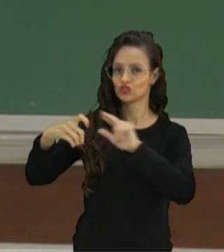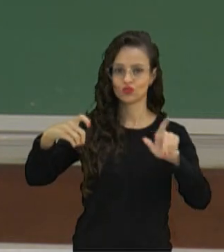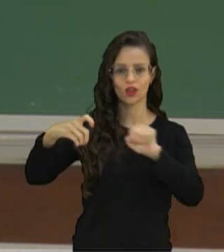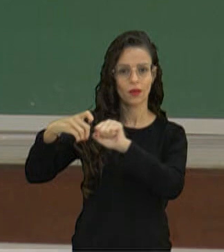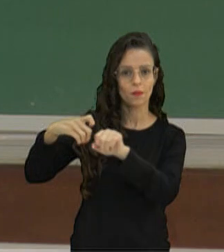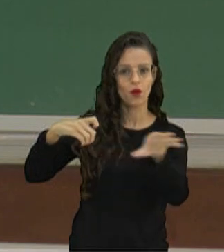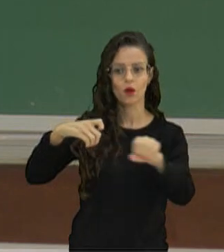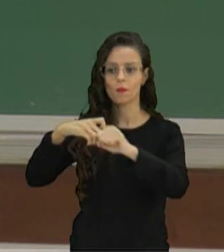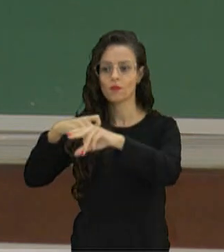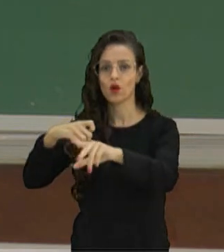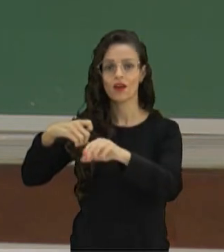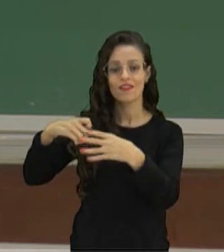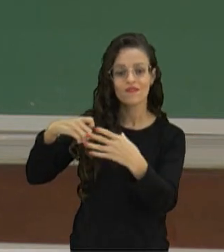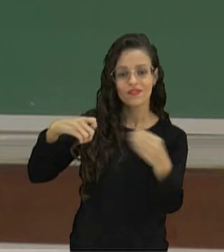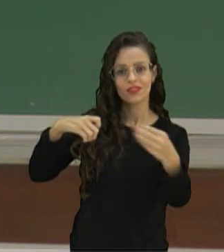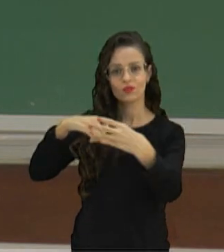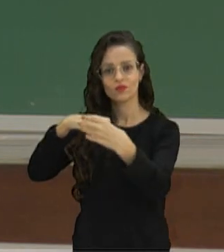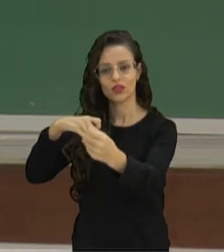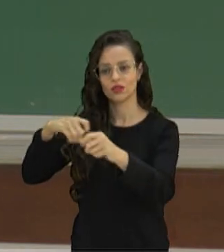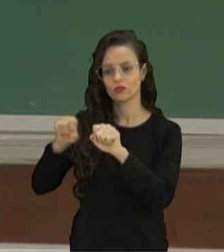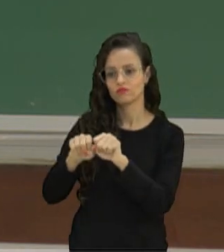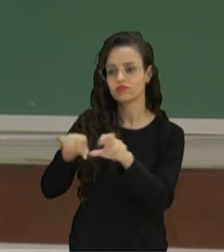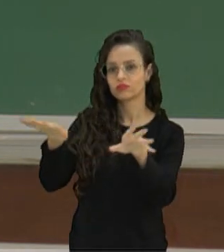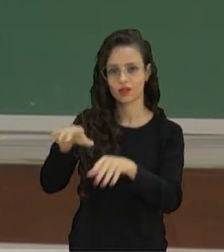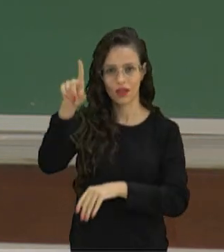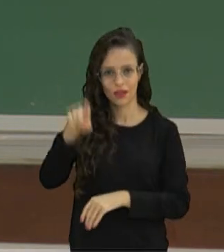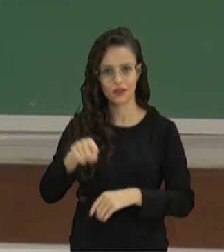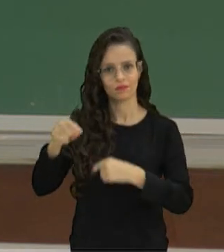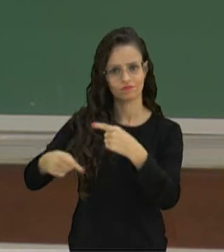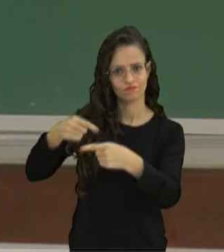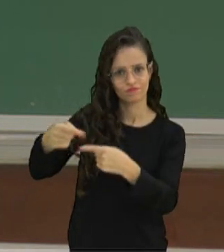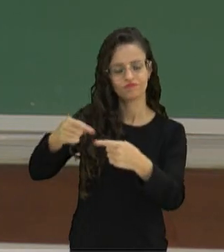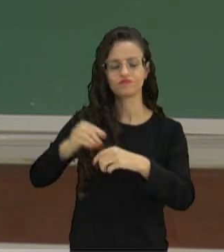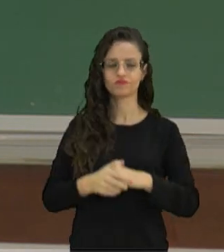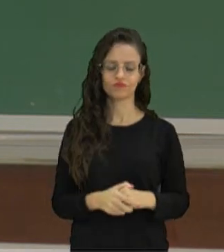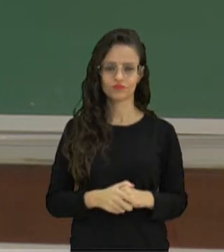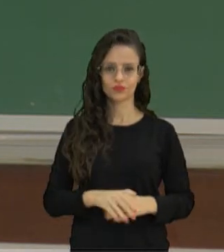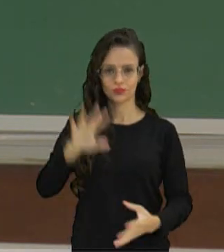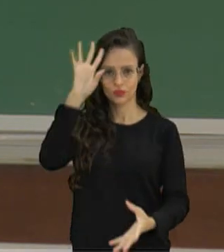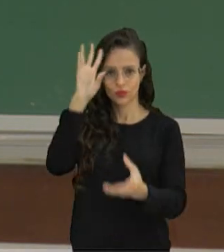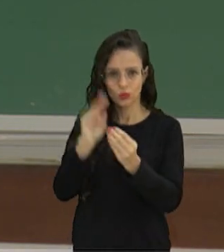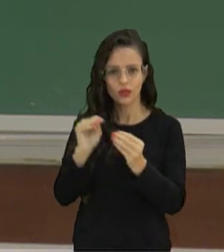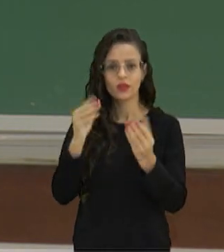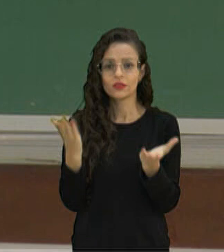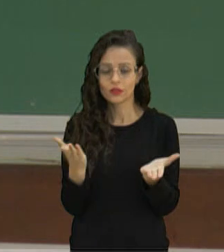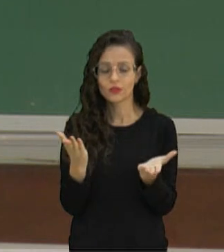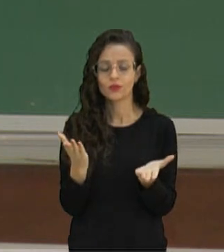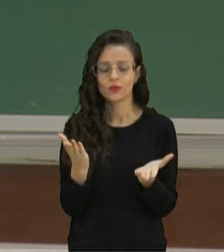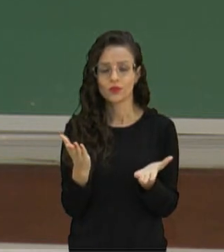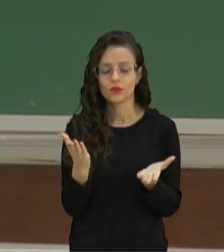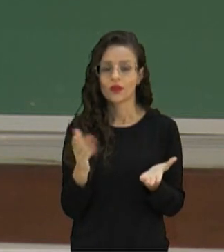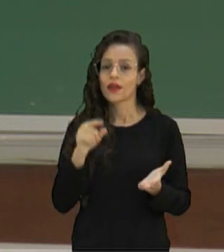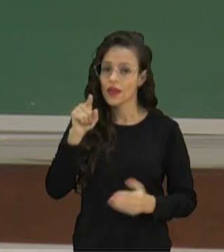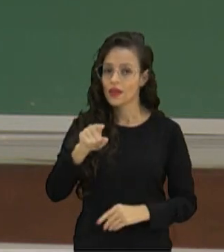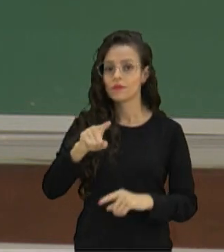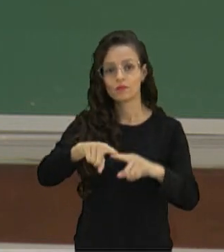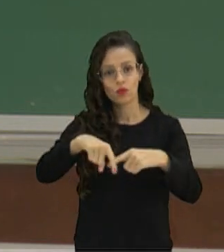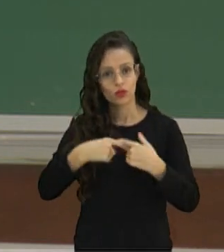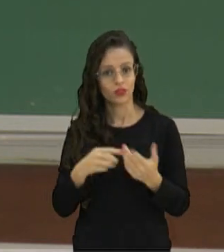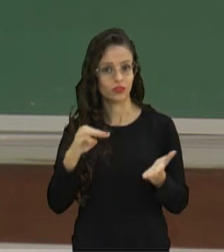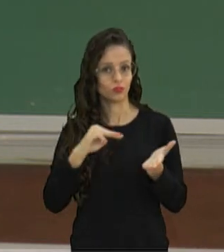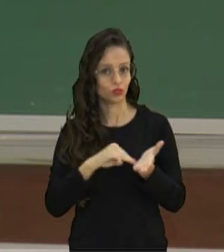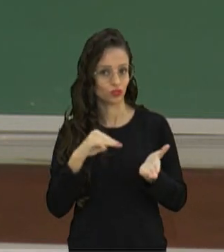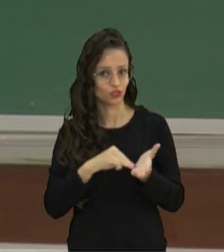um processo reprodutivo na bactéria. E aí, para concluir um pouquinho mais, é por esse